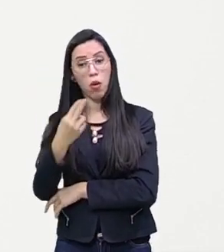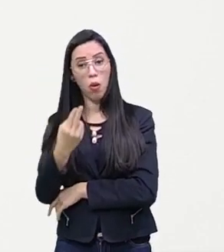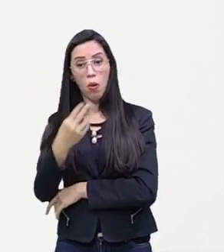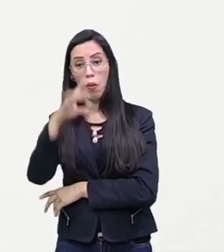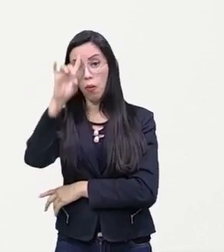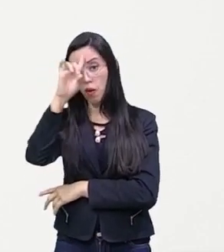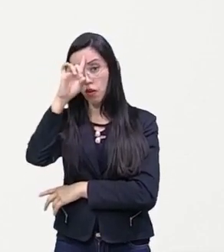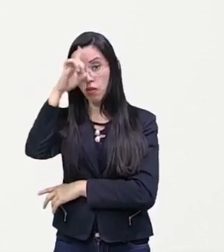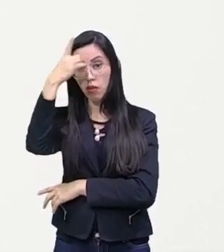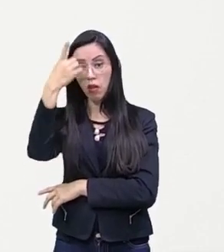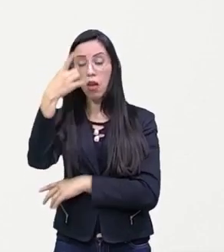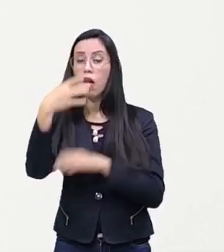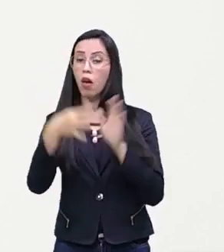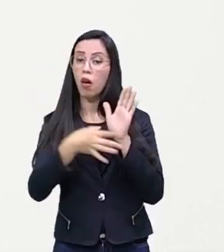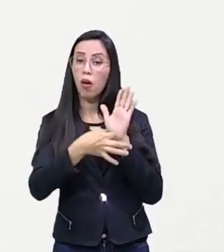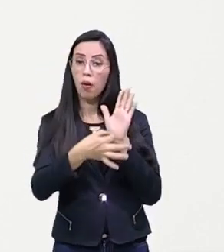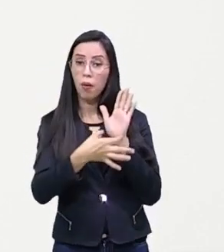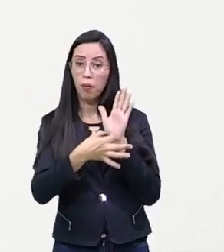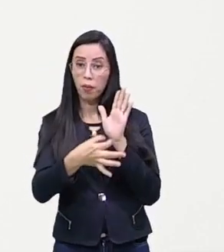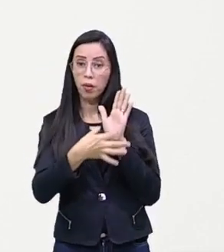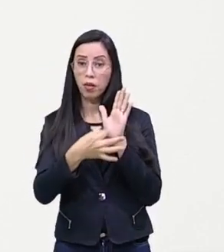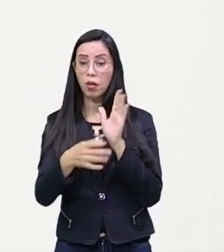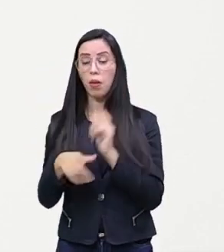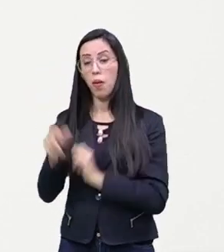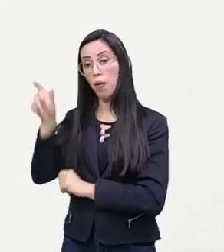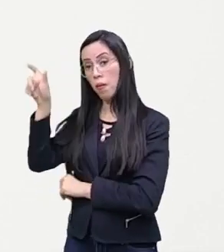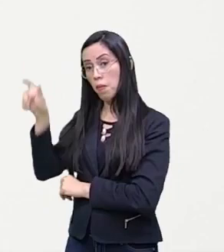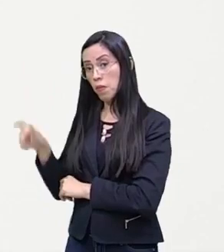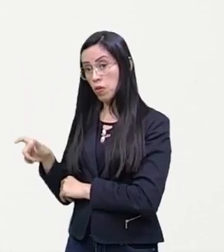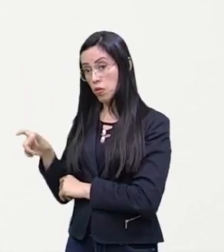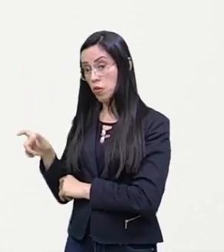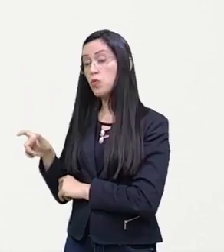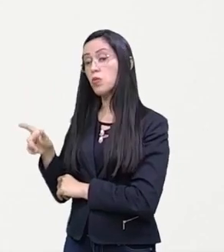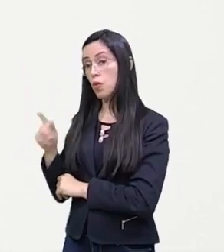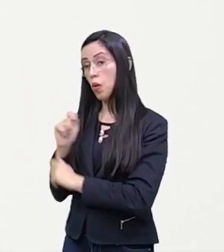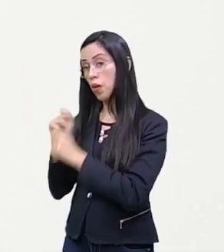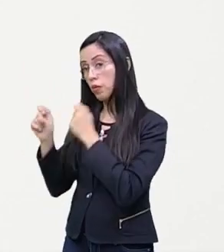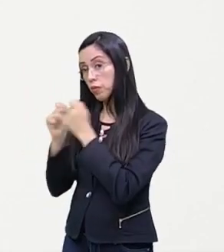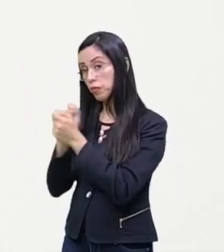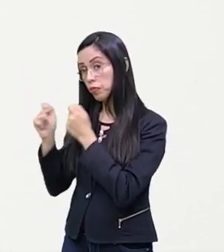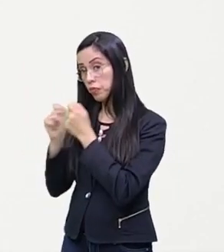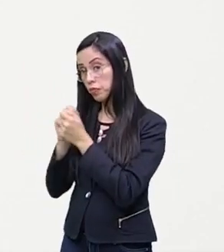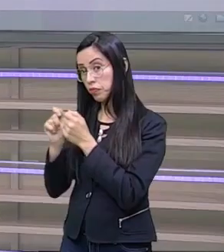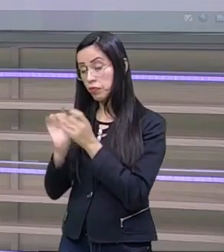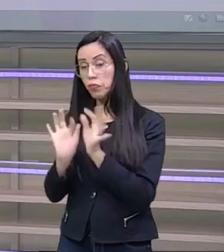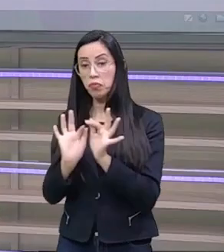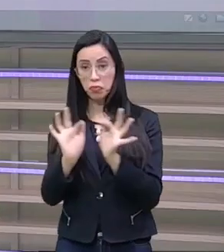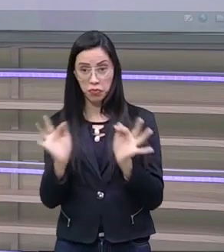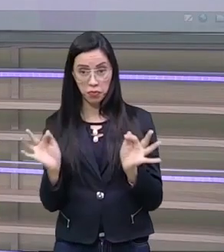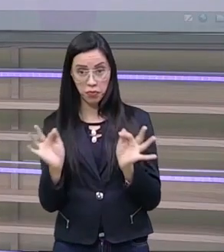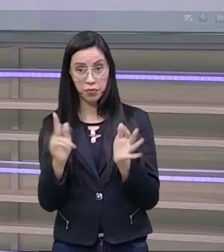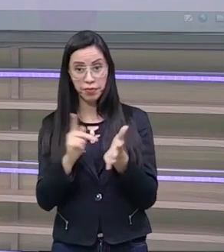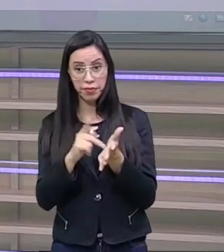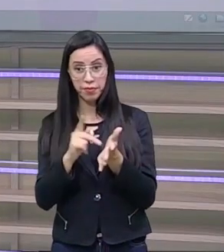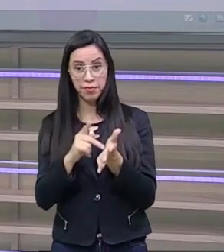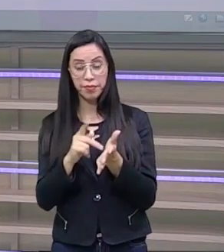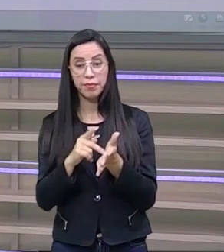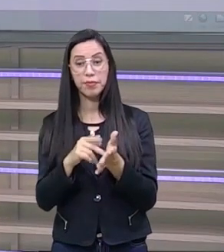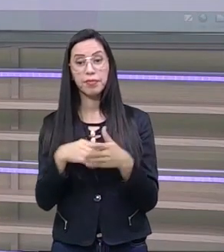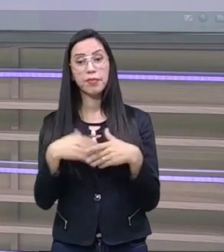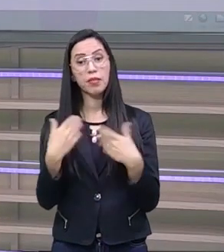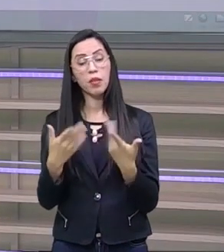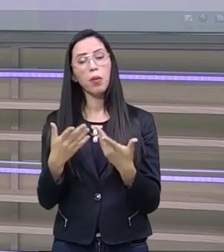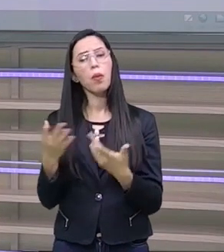opiniões da pessoa entrevistada. Tá muito simples, não tá? Esse entendimento da entrevista, não é?